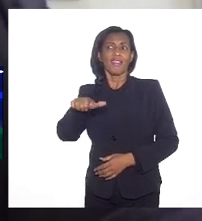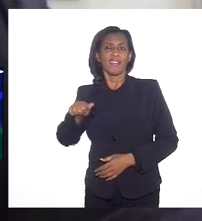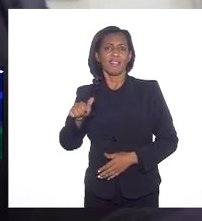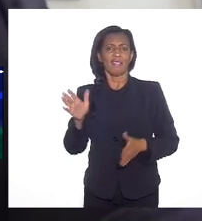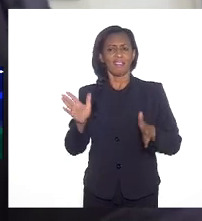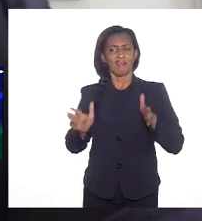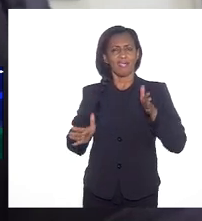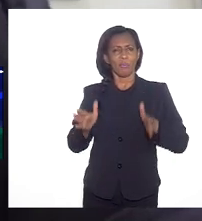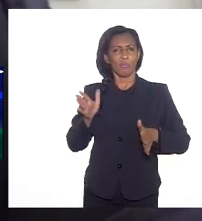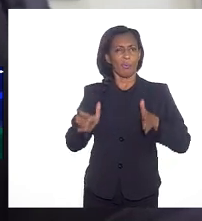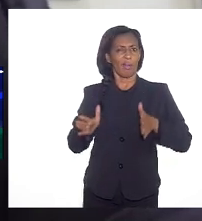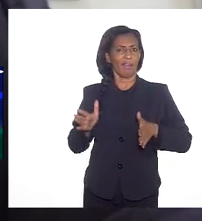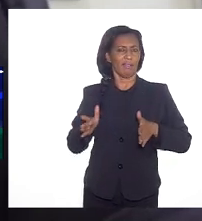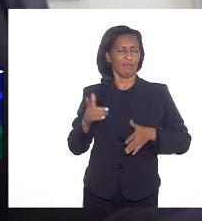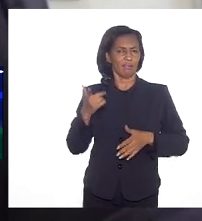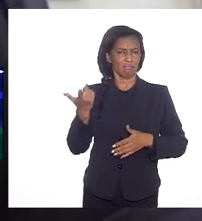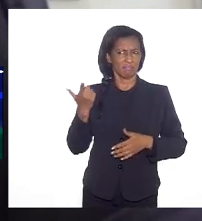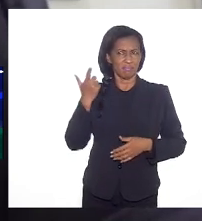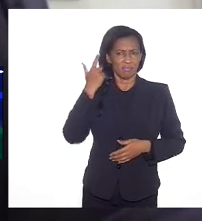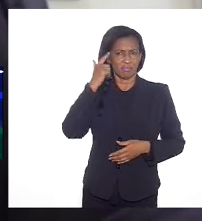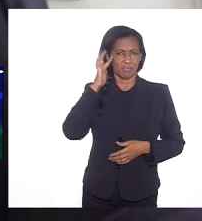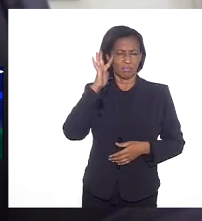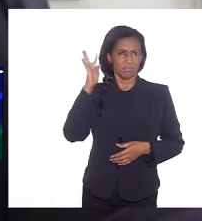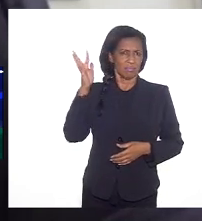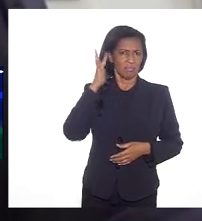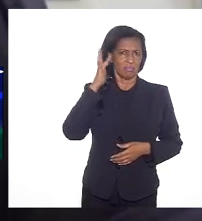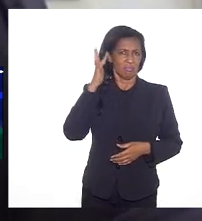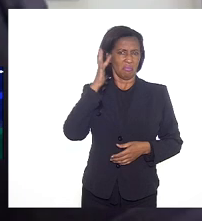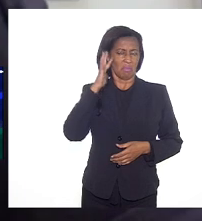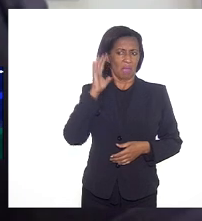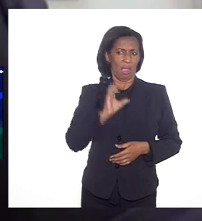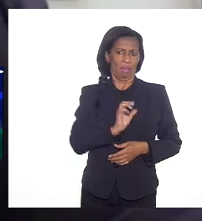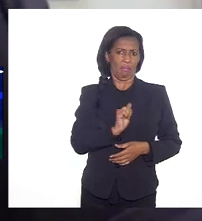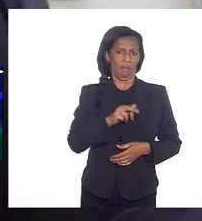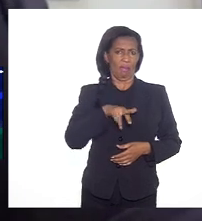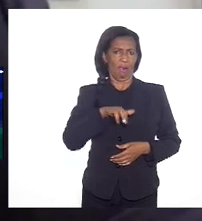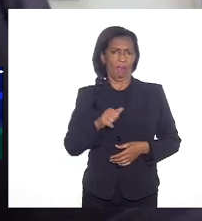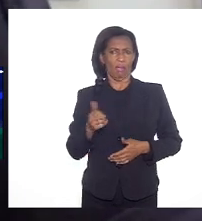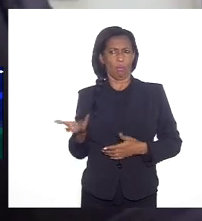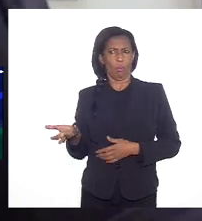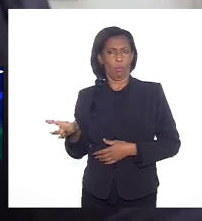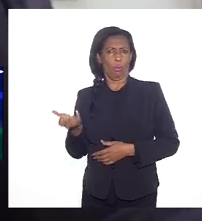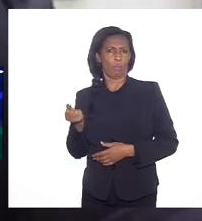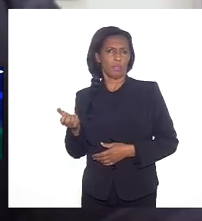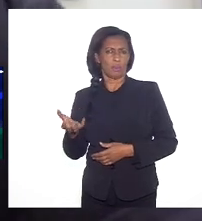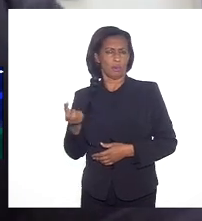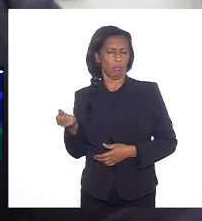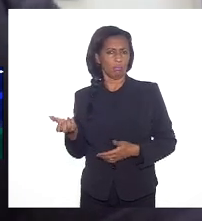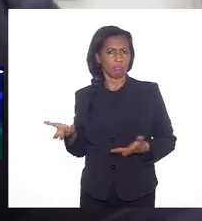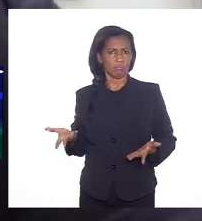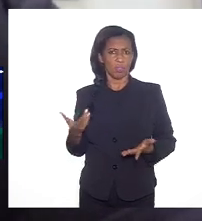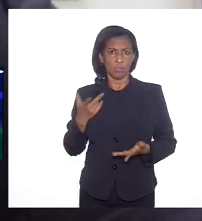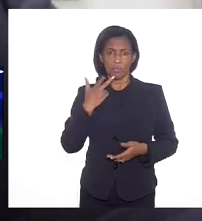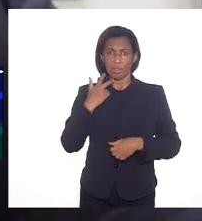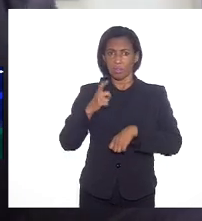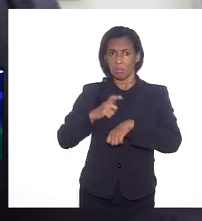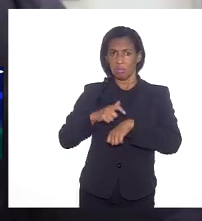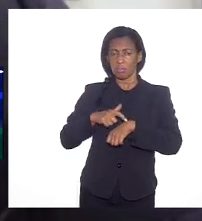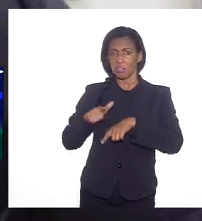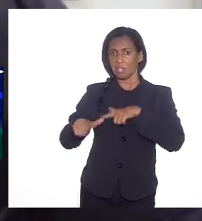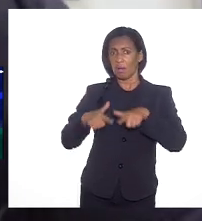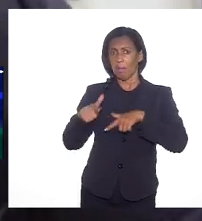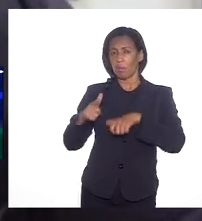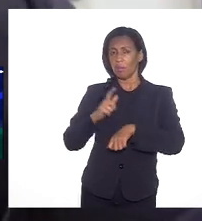aí eu imagino por meio de cargo em comissão a gente obviamente está falando das relações temporárias porque o